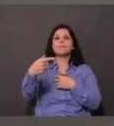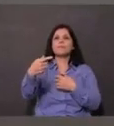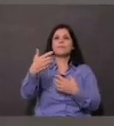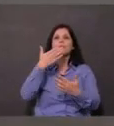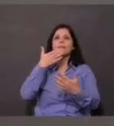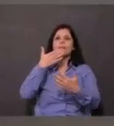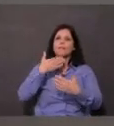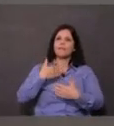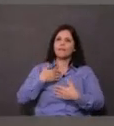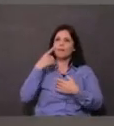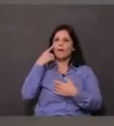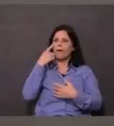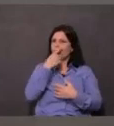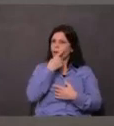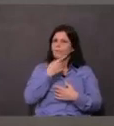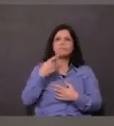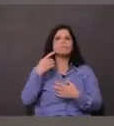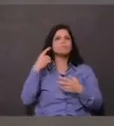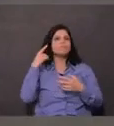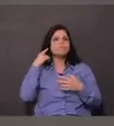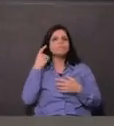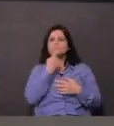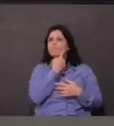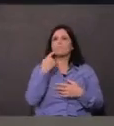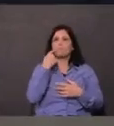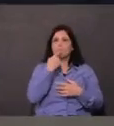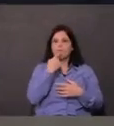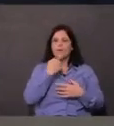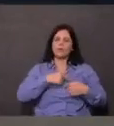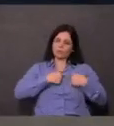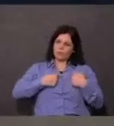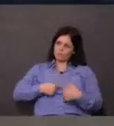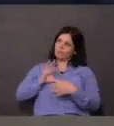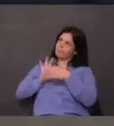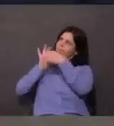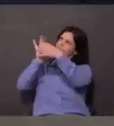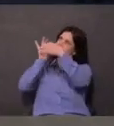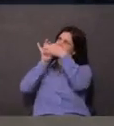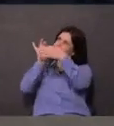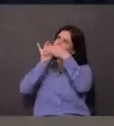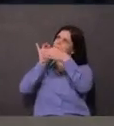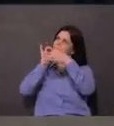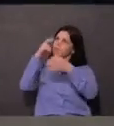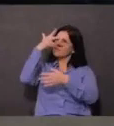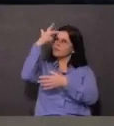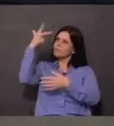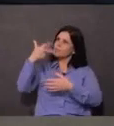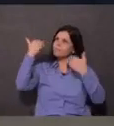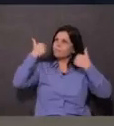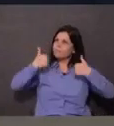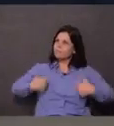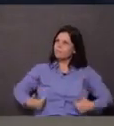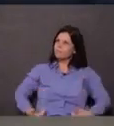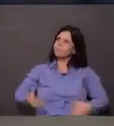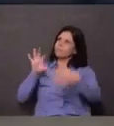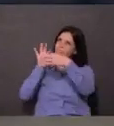os meus olhos, os meus ouvidos, a minha boca e o meu coração, inteiramente todo o meu ser.